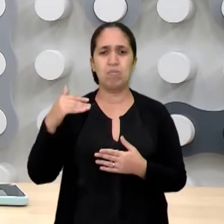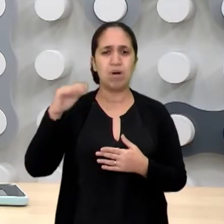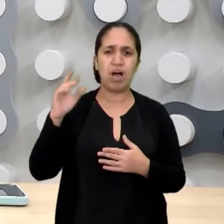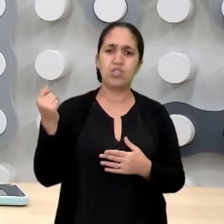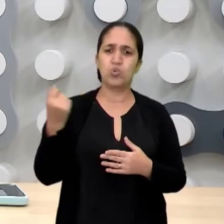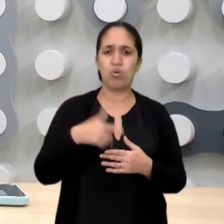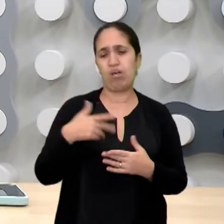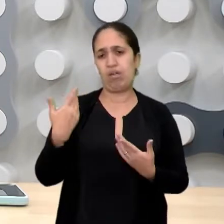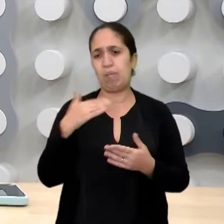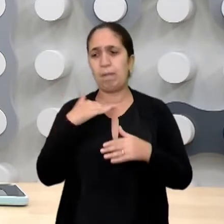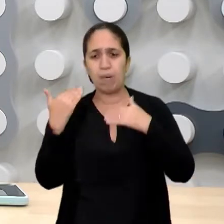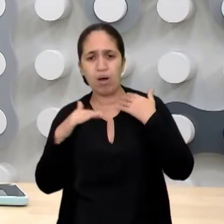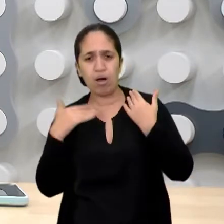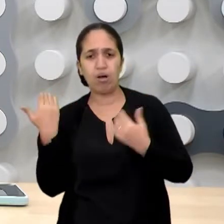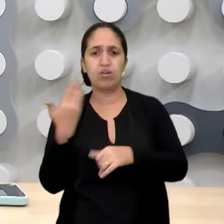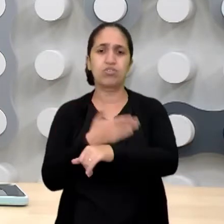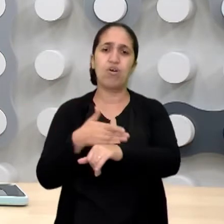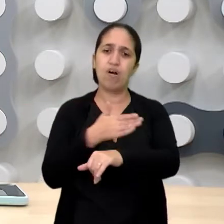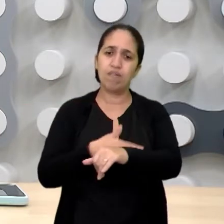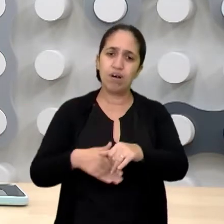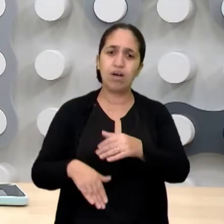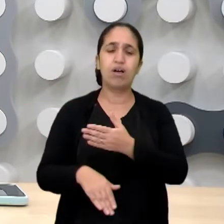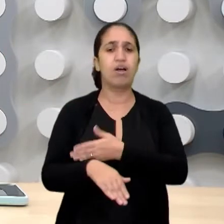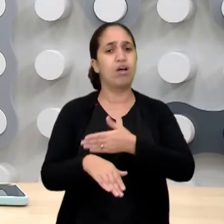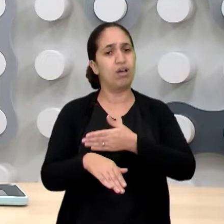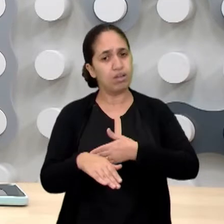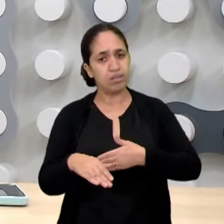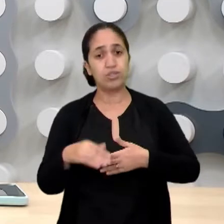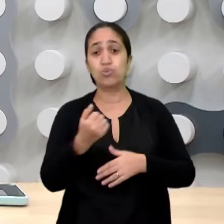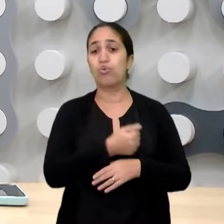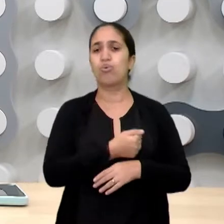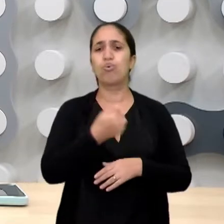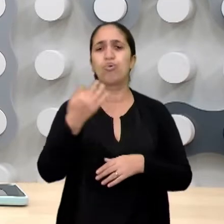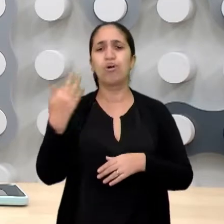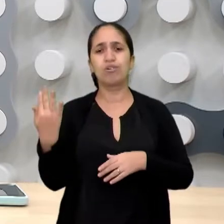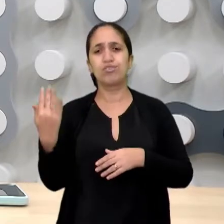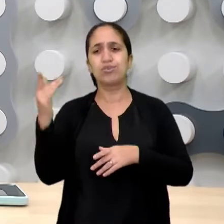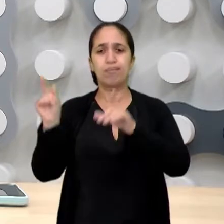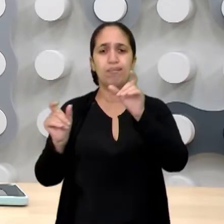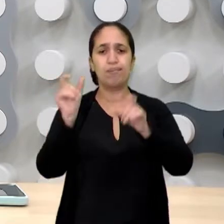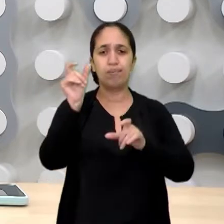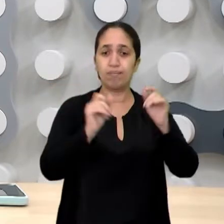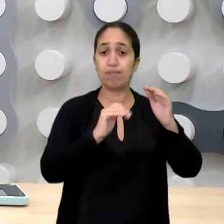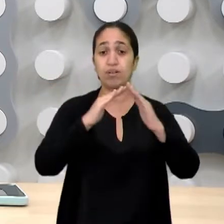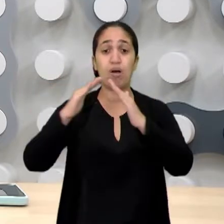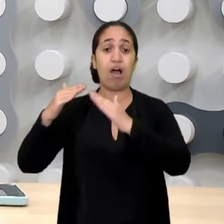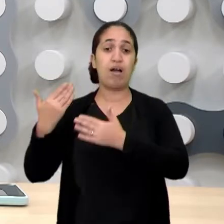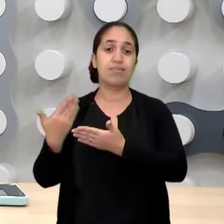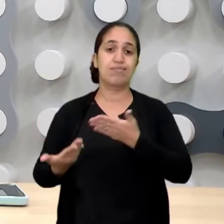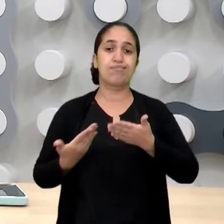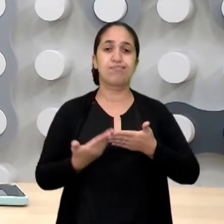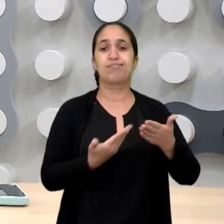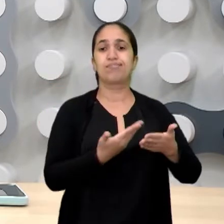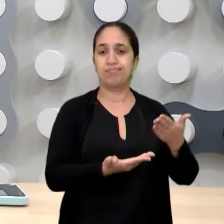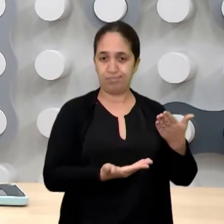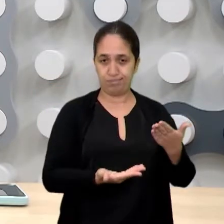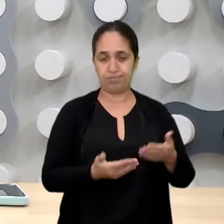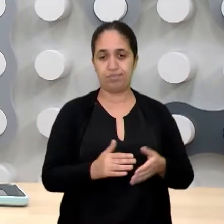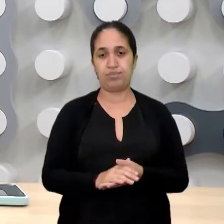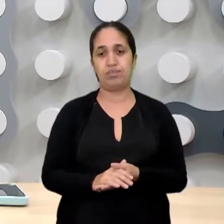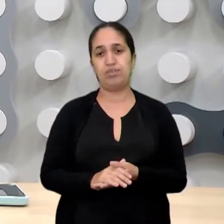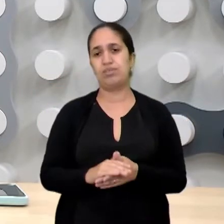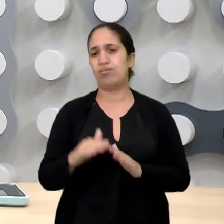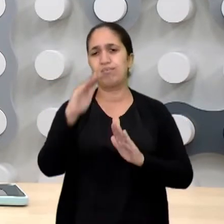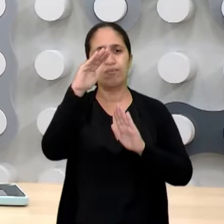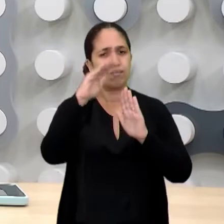de mortes e de feridos, né? A quantidade enorme de pessoas desabrigadas não podendo morar aí. Então